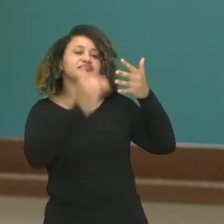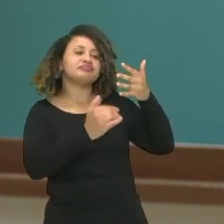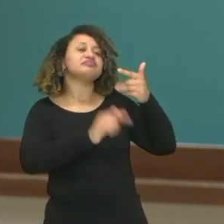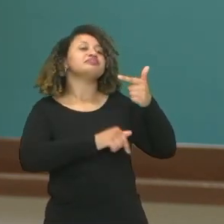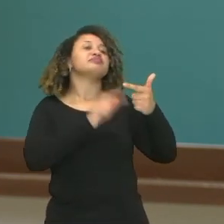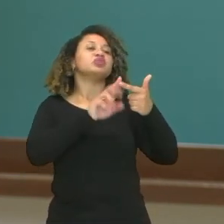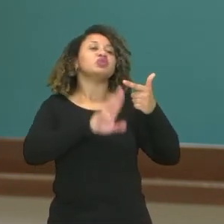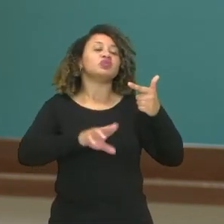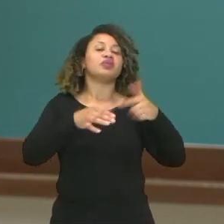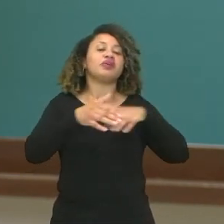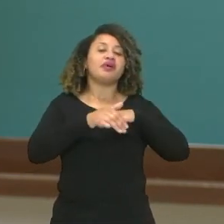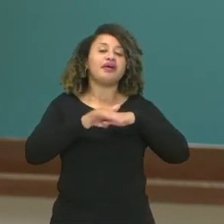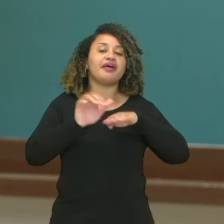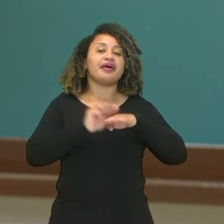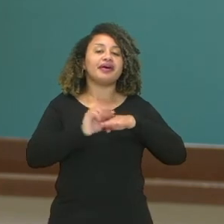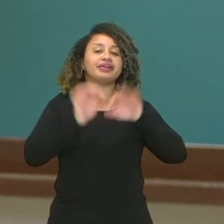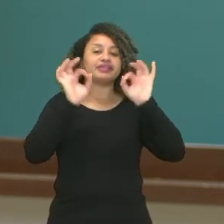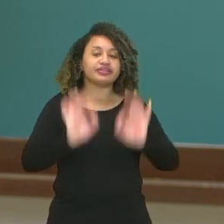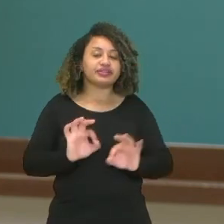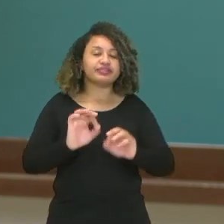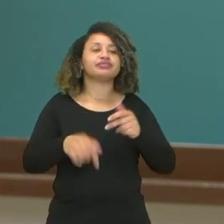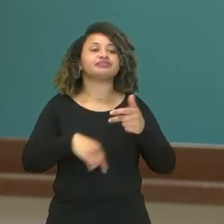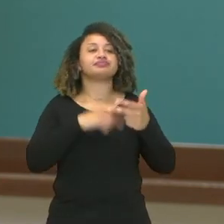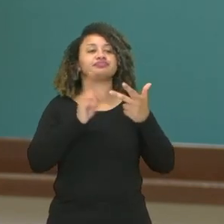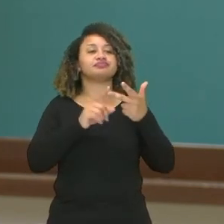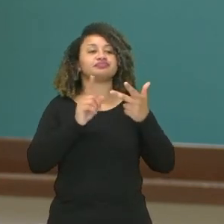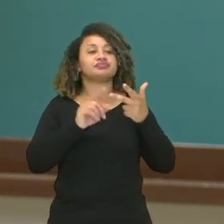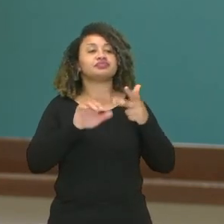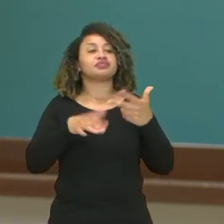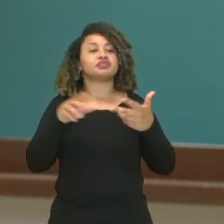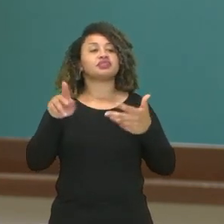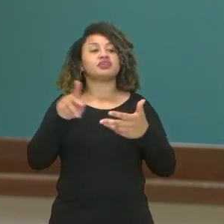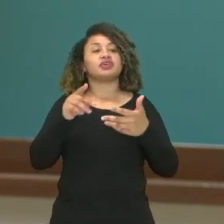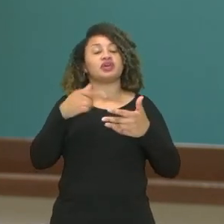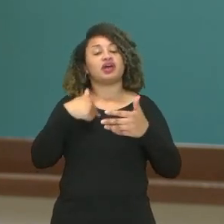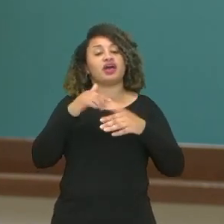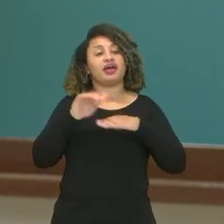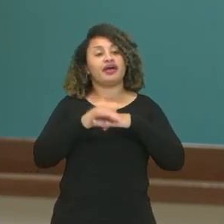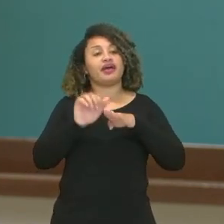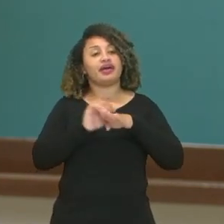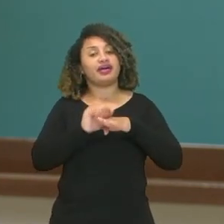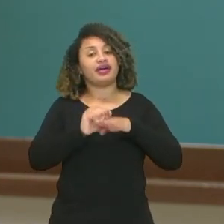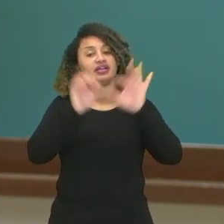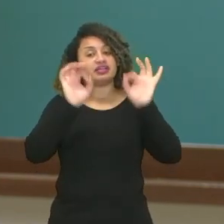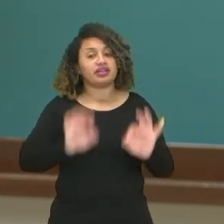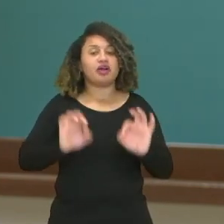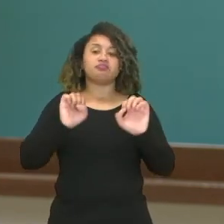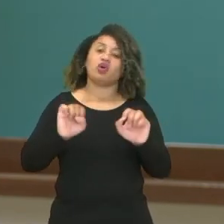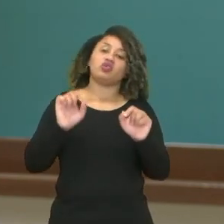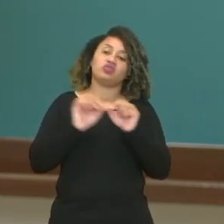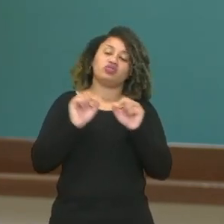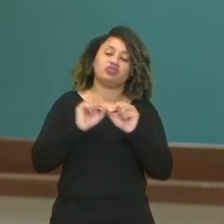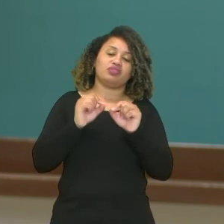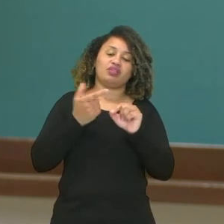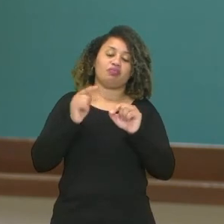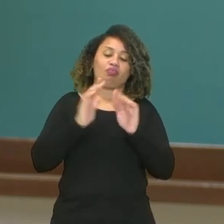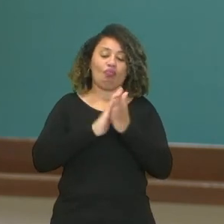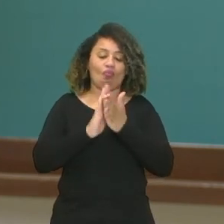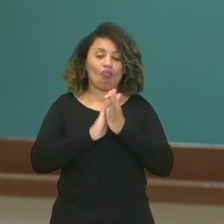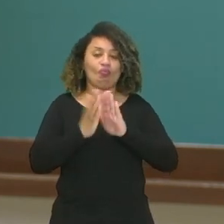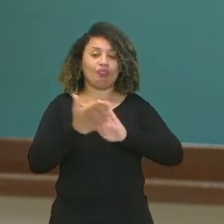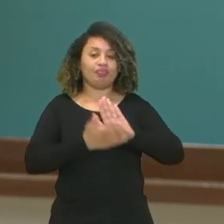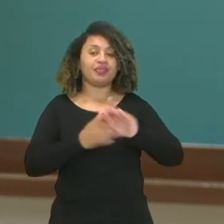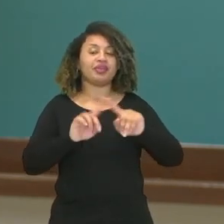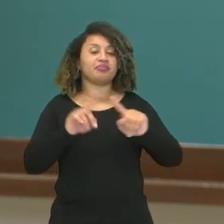Utilize o calçado adequado. Quando a professora fala calçado adequado, você pode até realizar ele descalço, mas exercícios